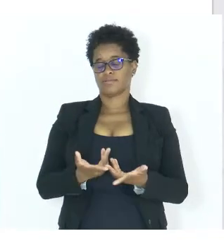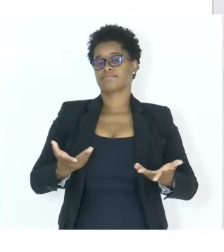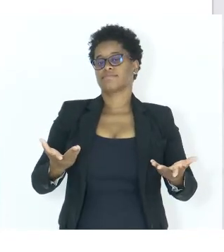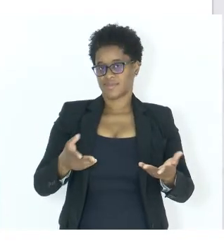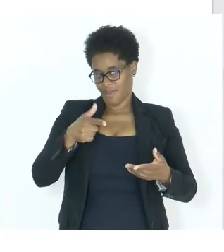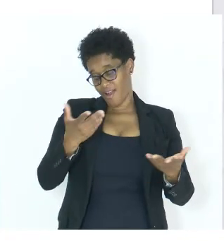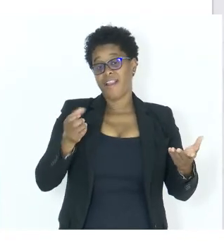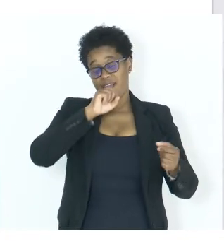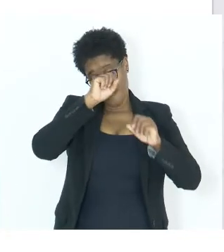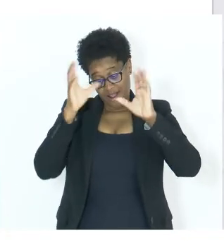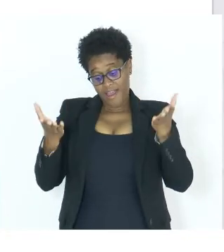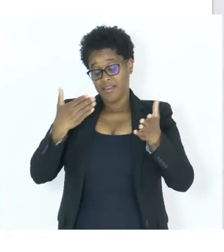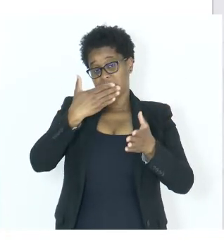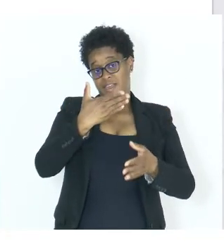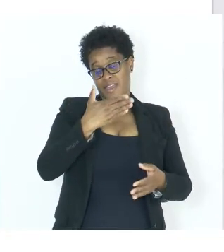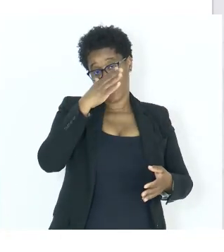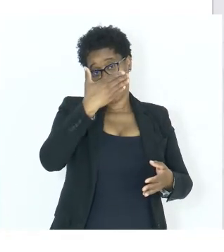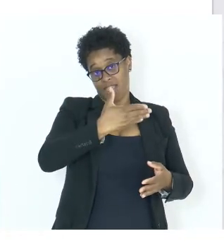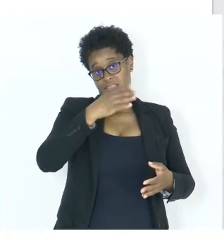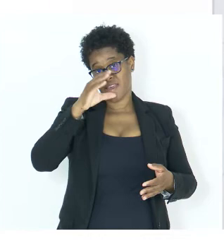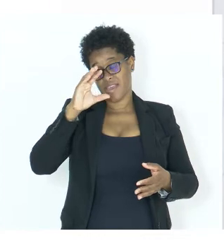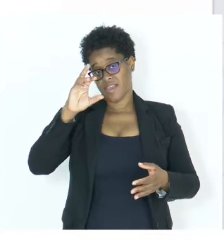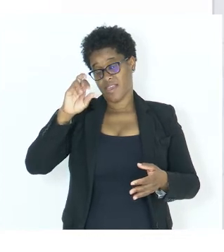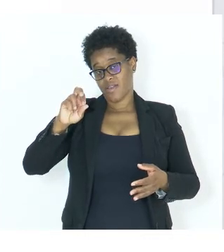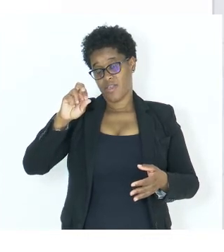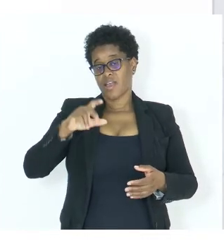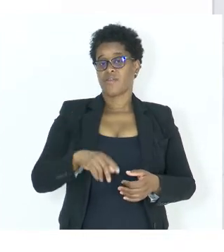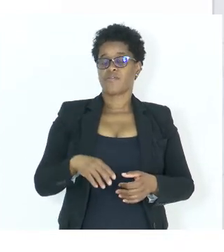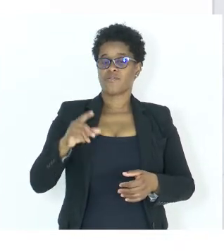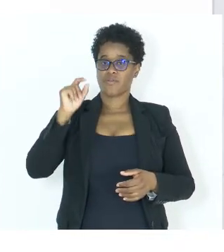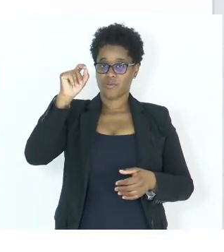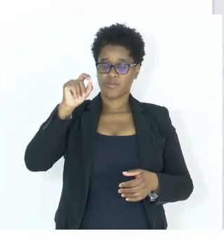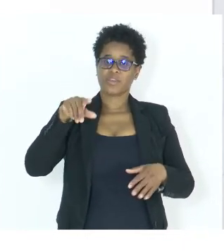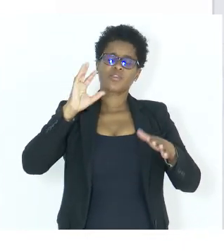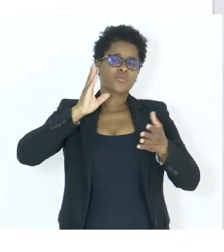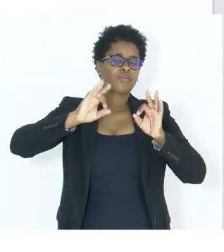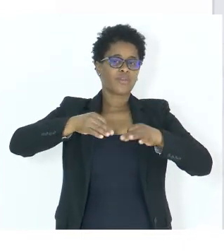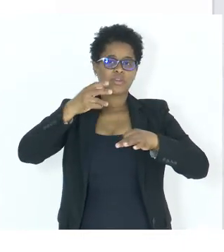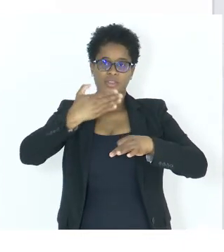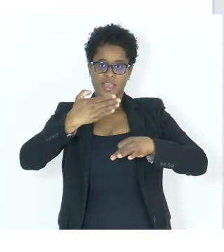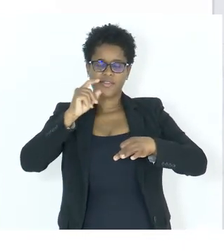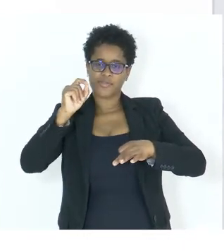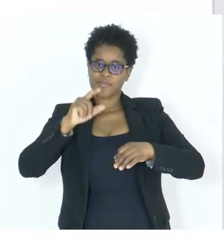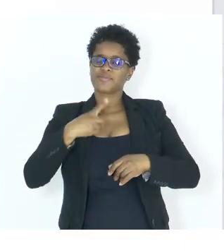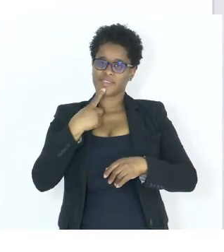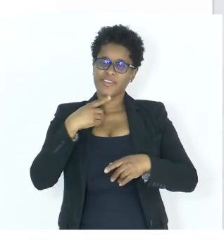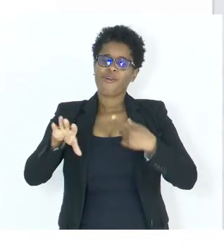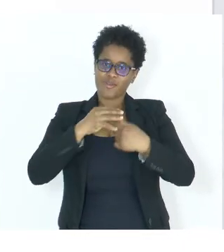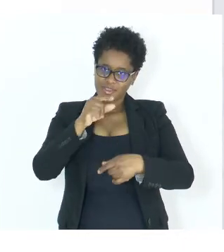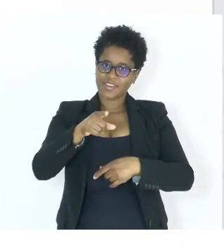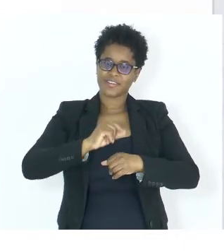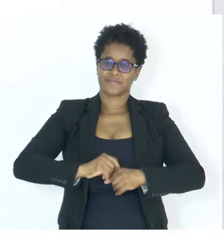o 18º. E por último, o 7º. Entendidos?